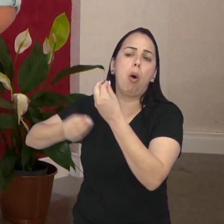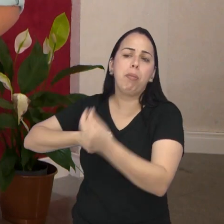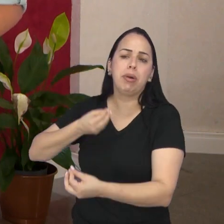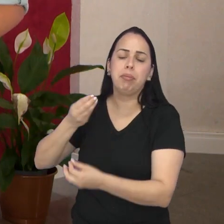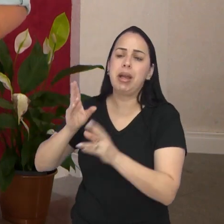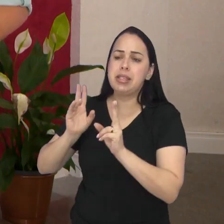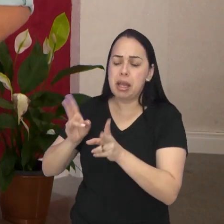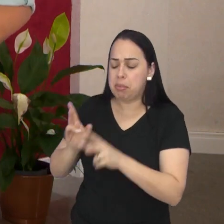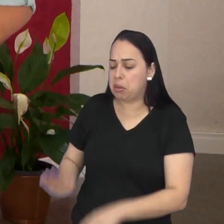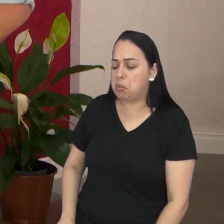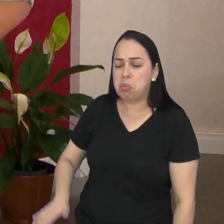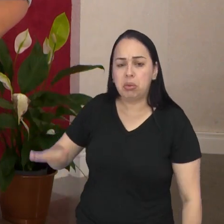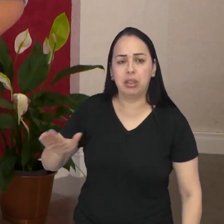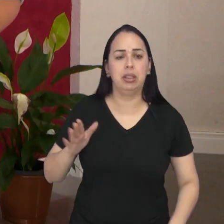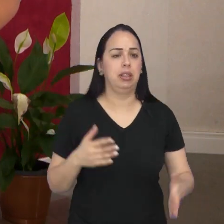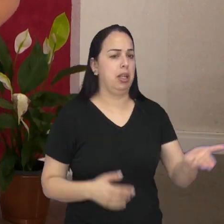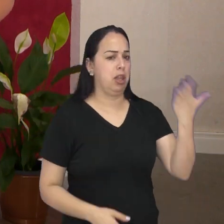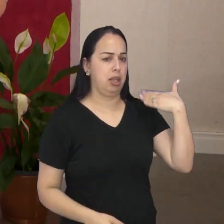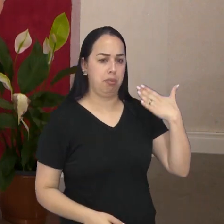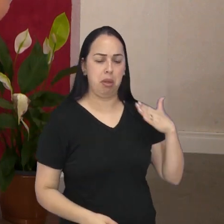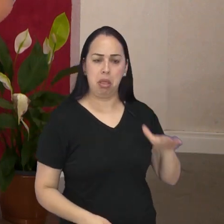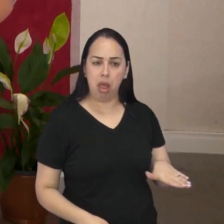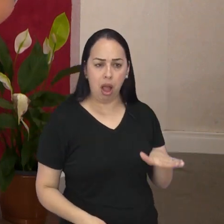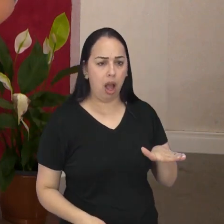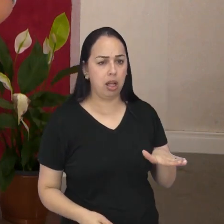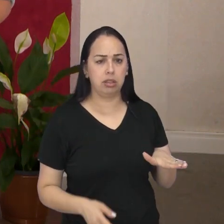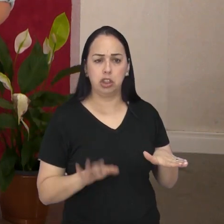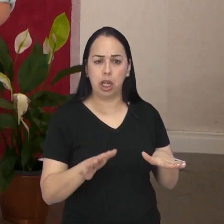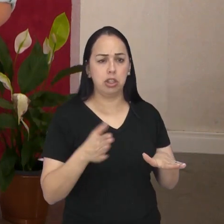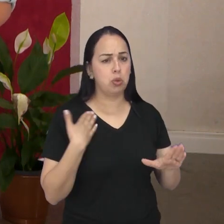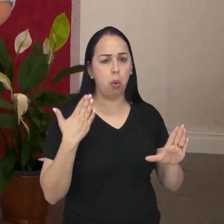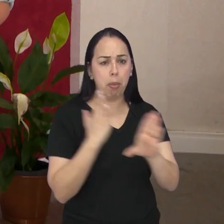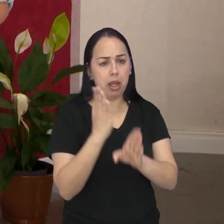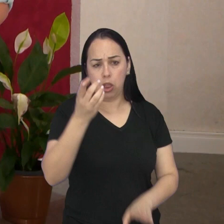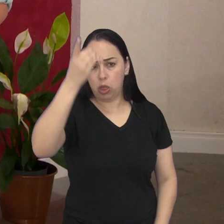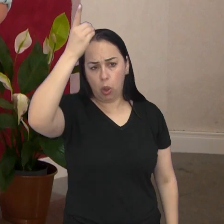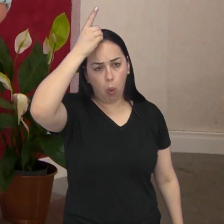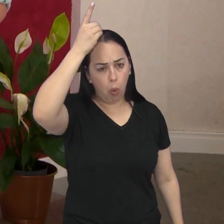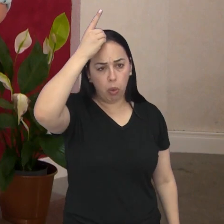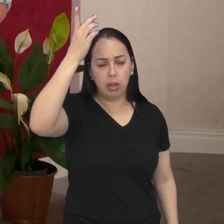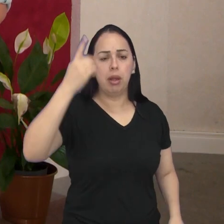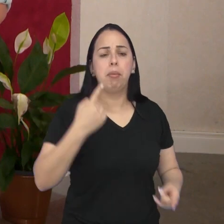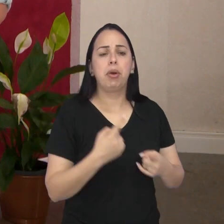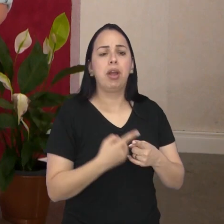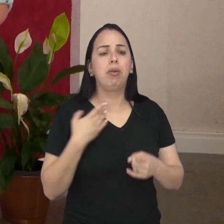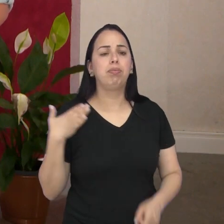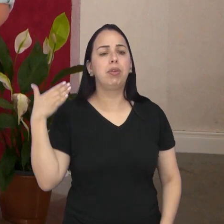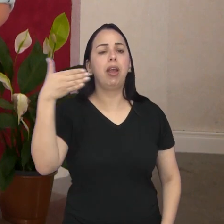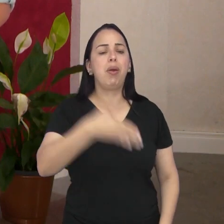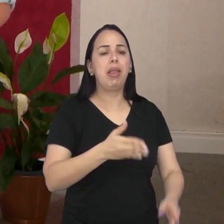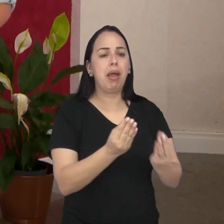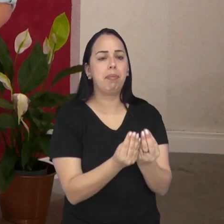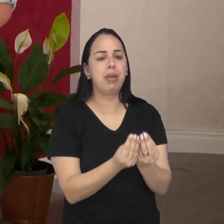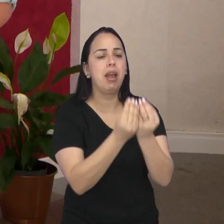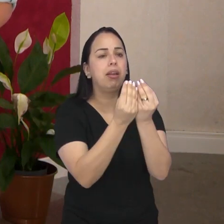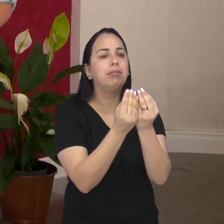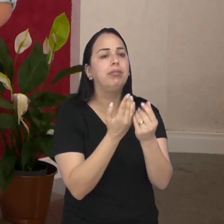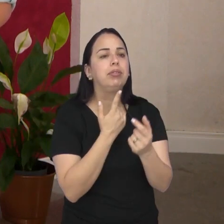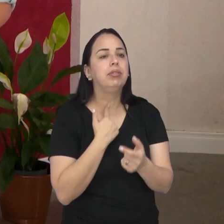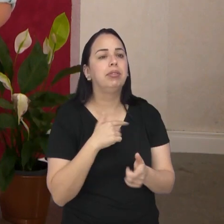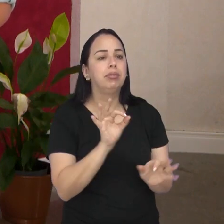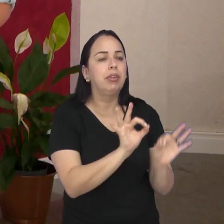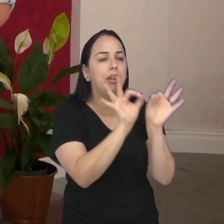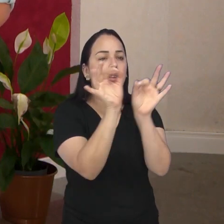mas então desde sempre. Eu acho que desde criança. Eu ia nas missas e nas missas eu já sentia